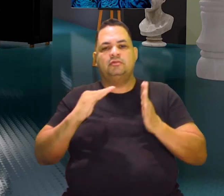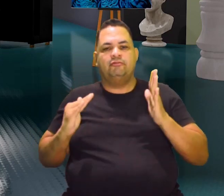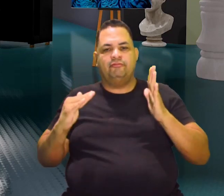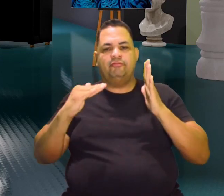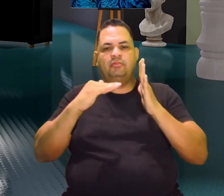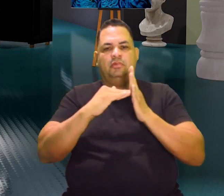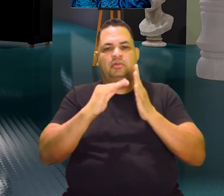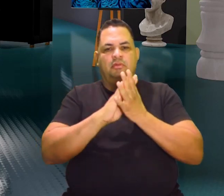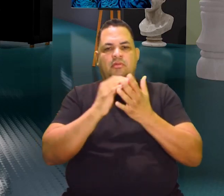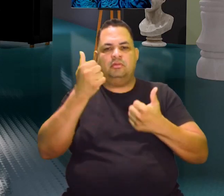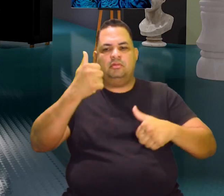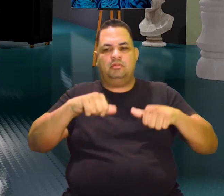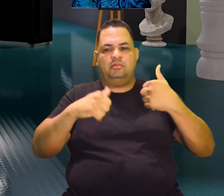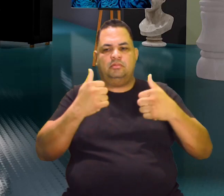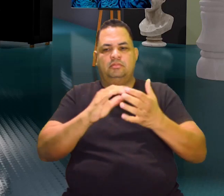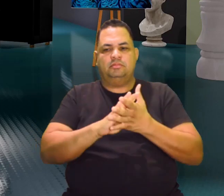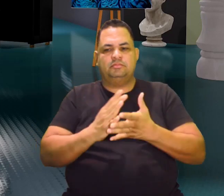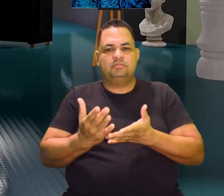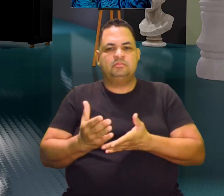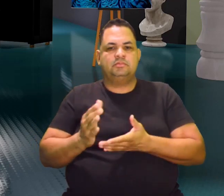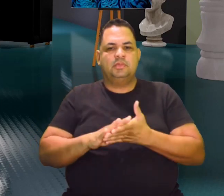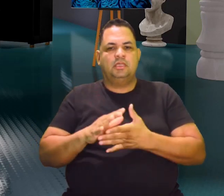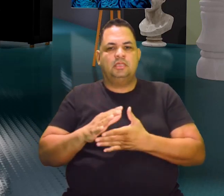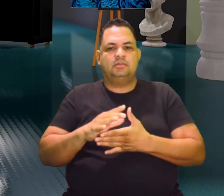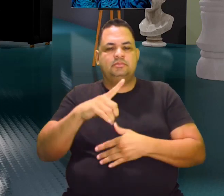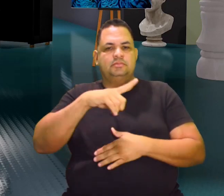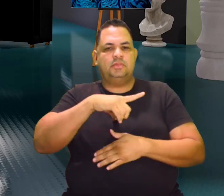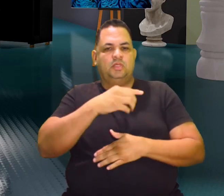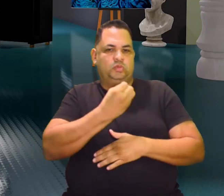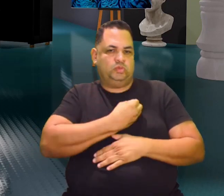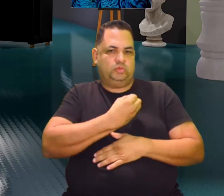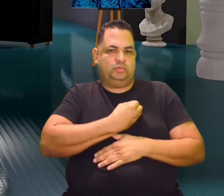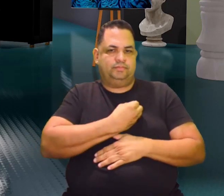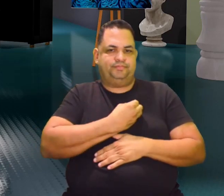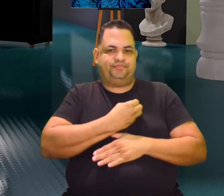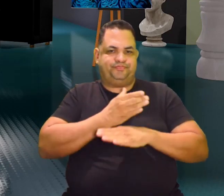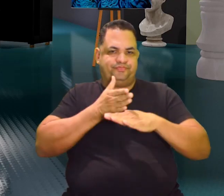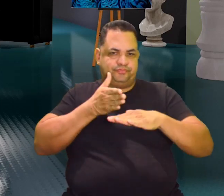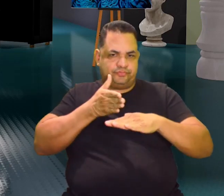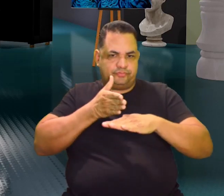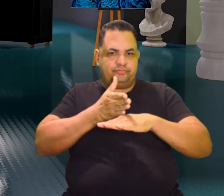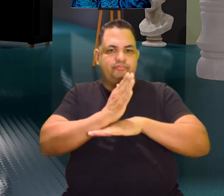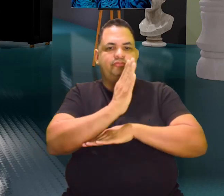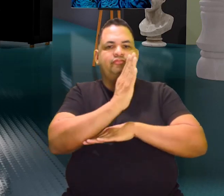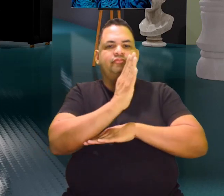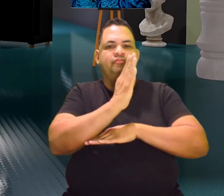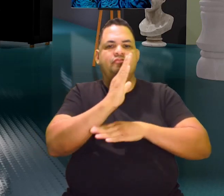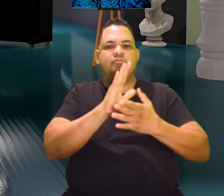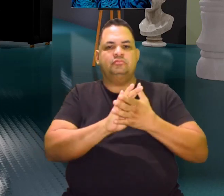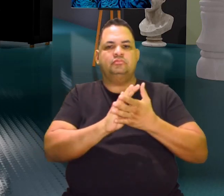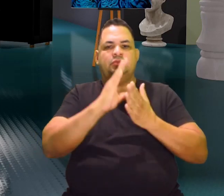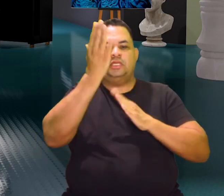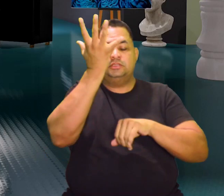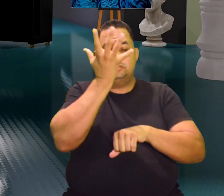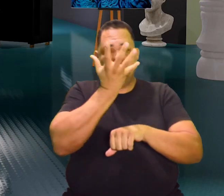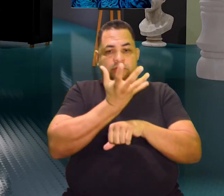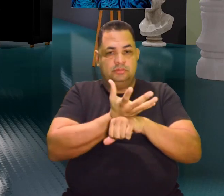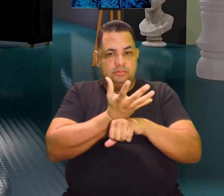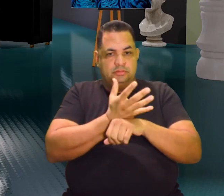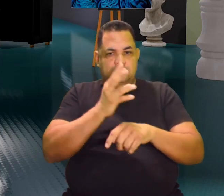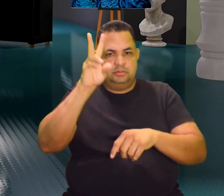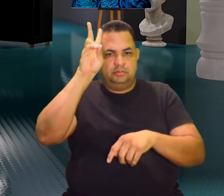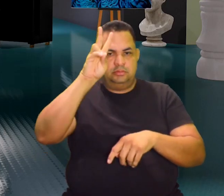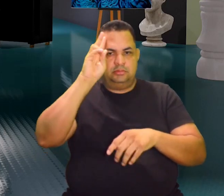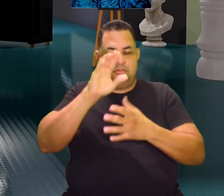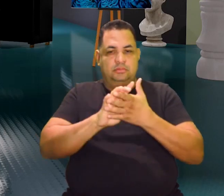vocês irem aí adquirindo a pontuação necessária aí para aprovação nesse componente. Lembrando que o mais